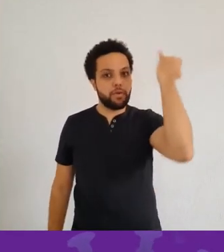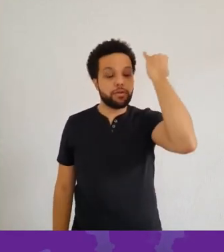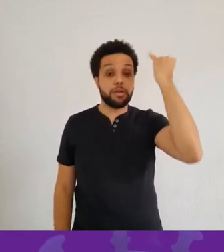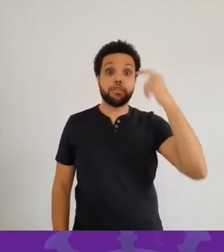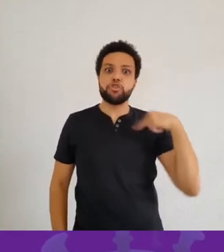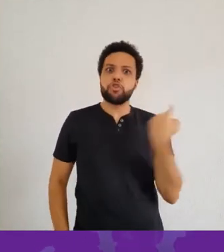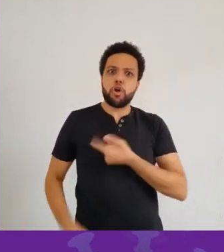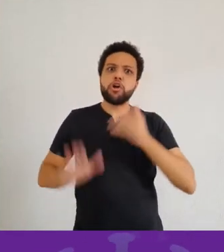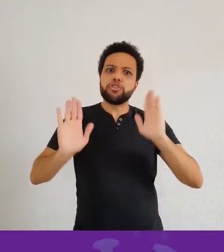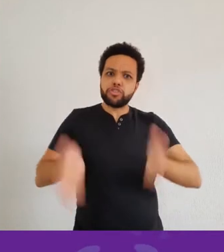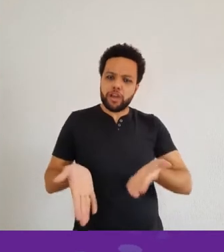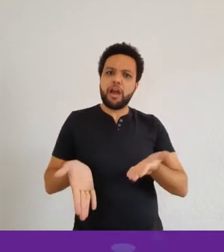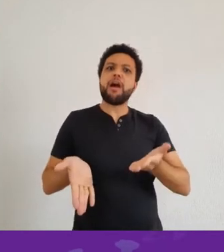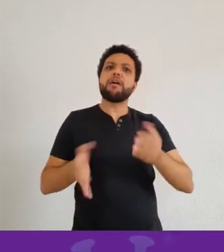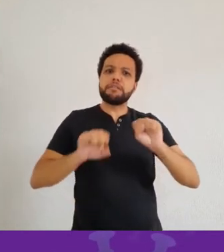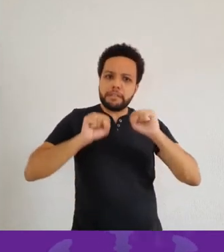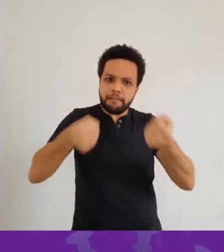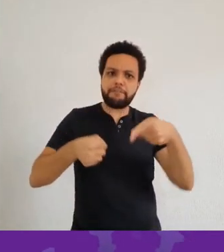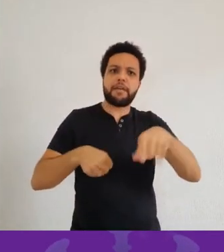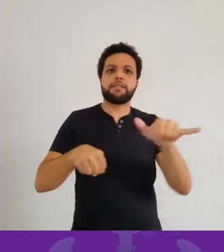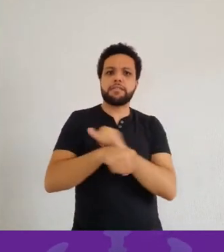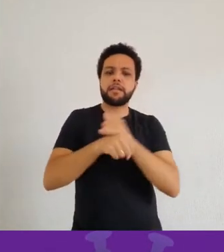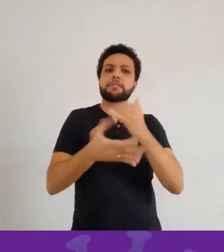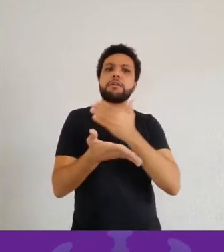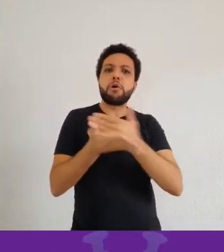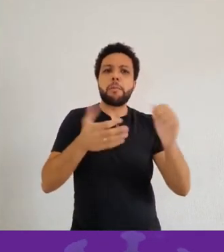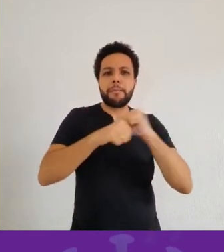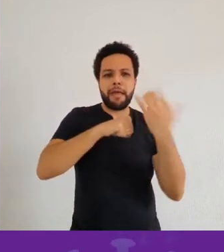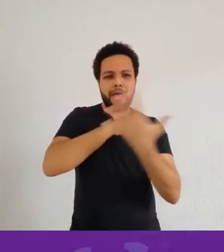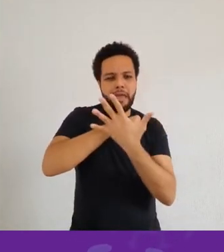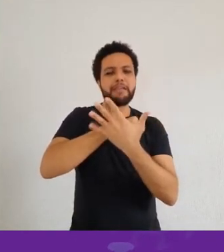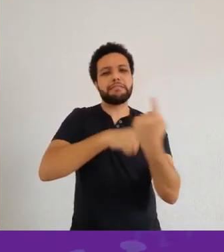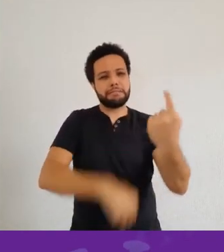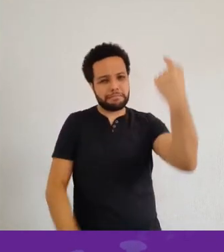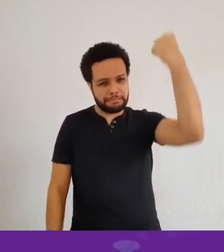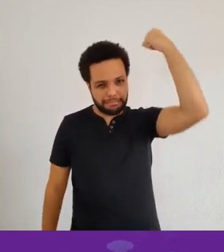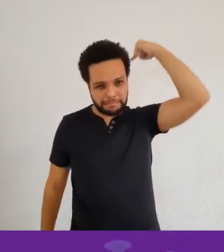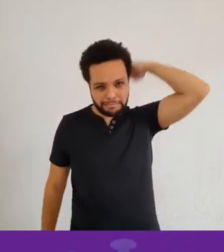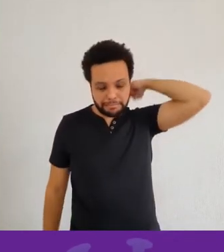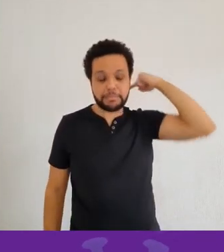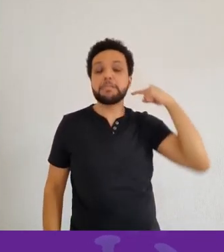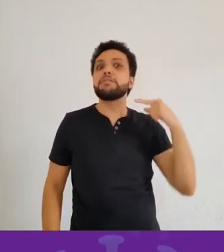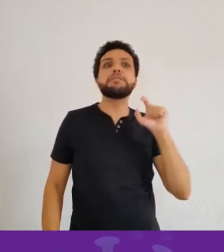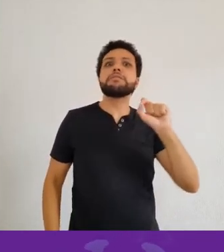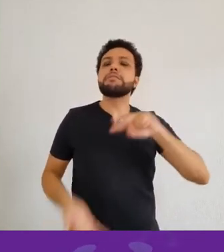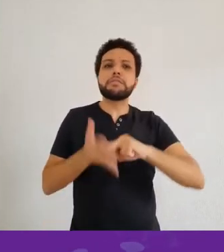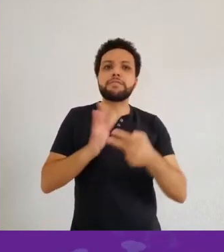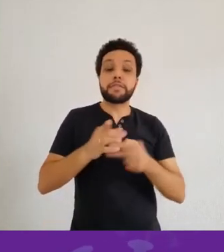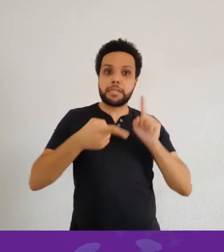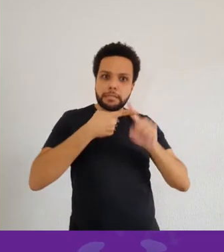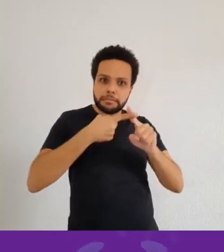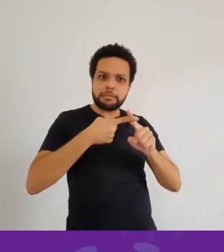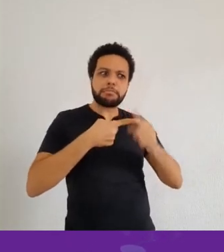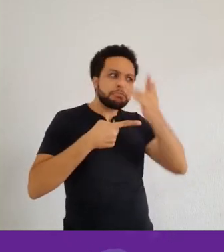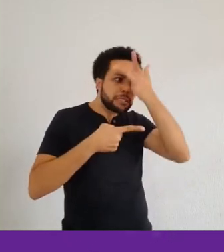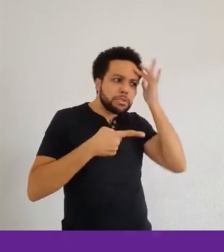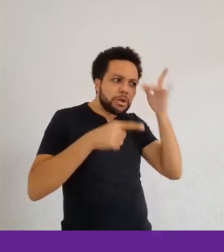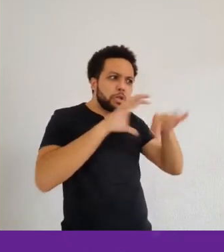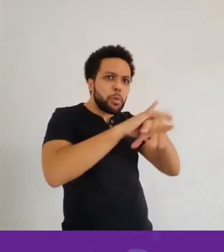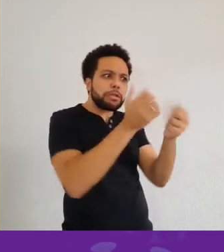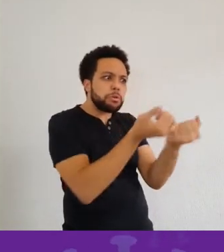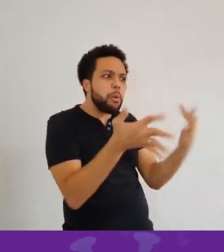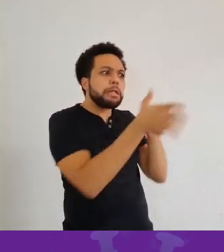seja qualificação do sistema de vigilância epidemiológica para monitorização da convite diagnóstico precoce